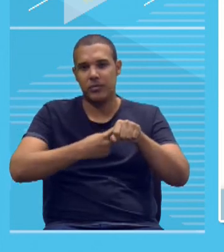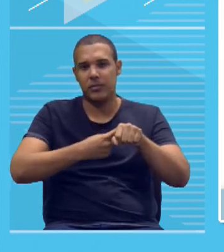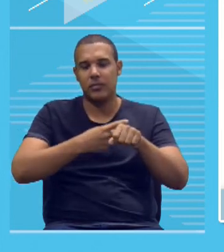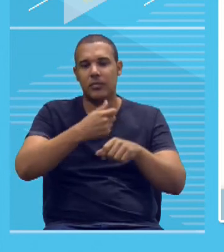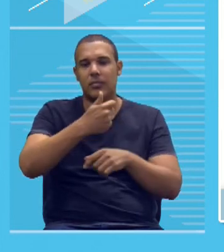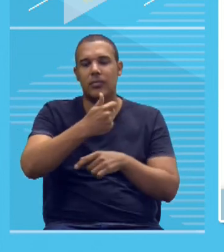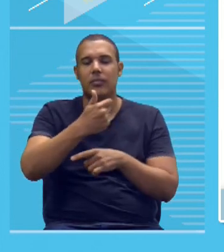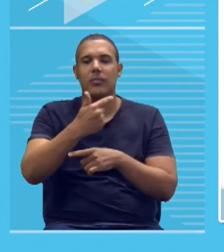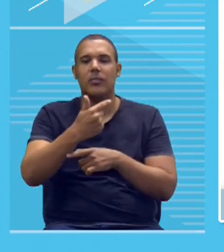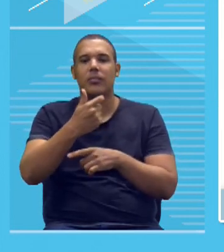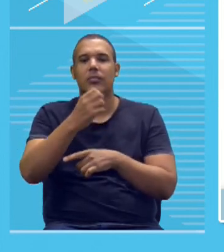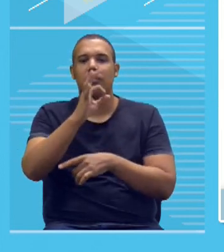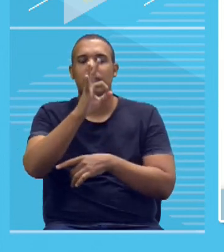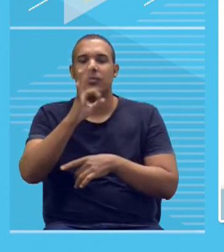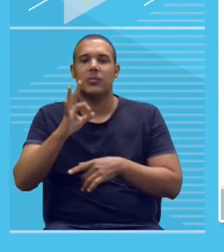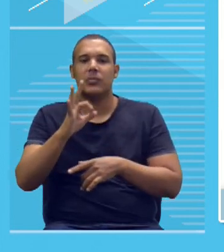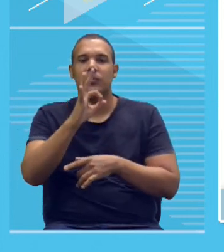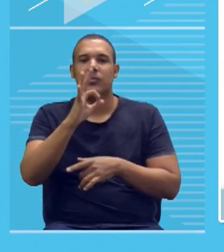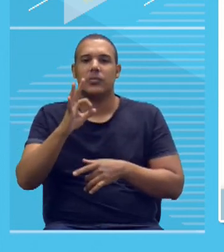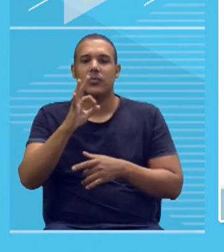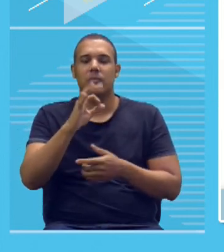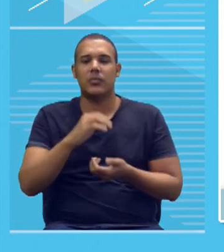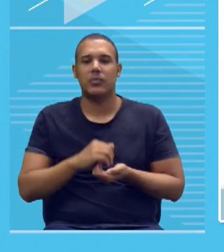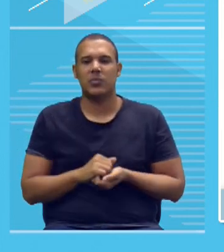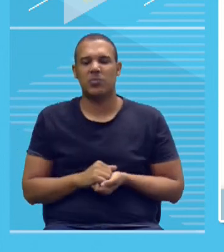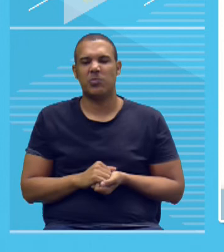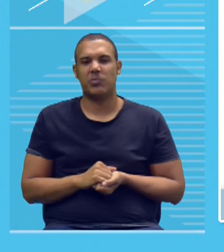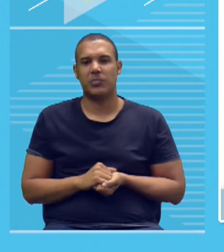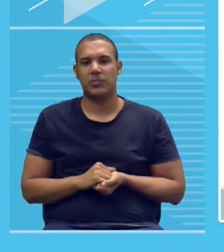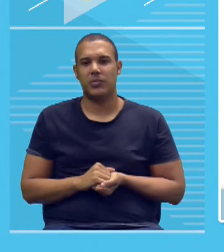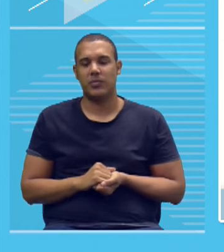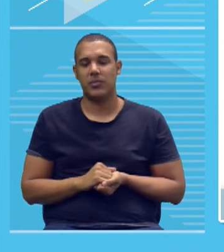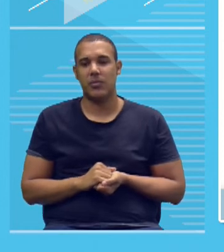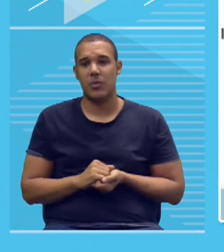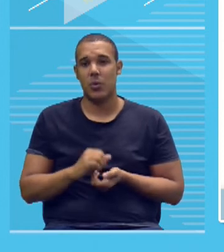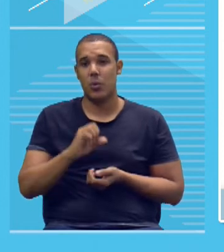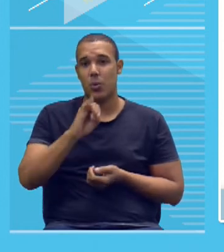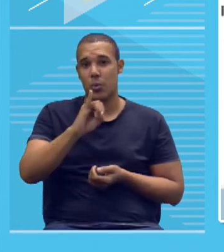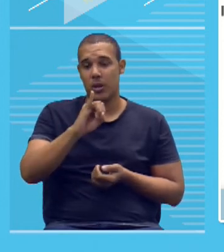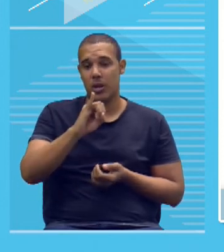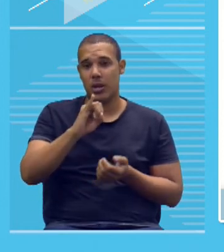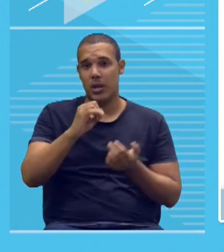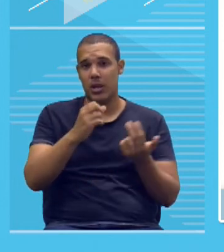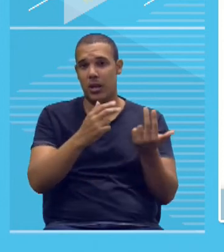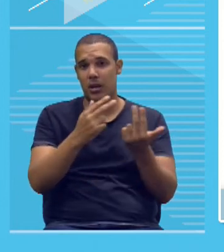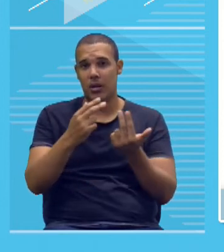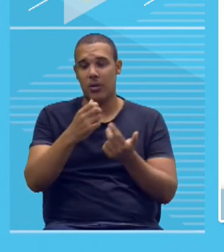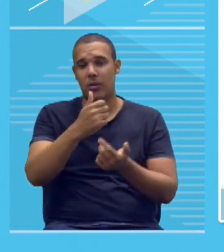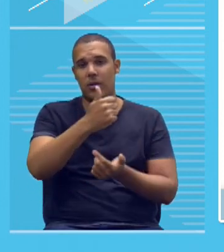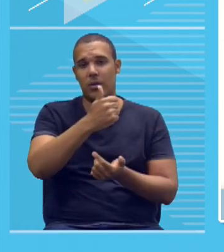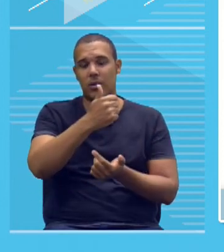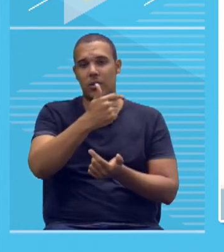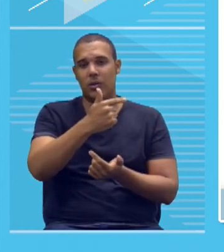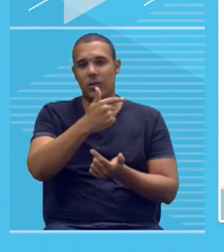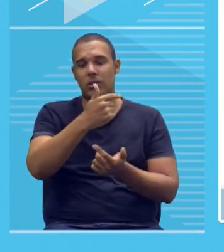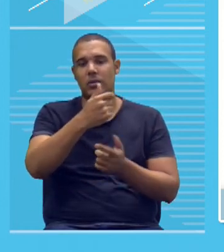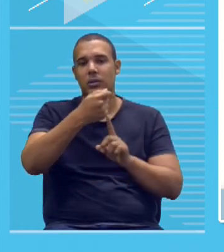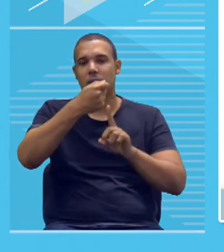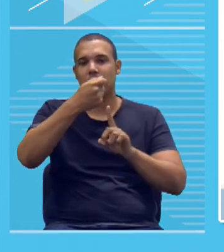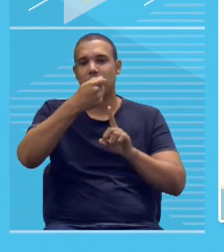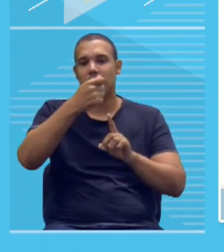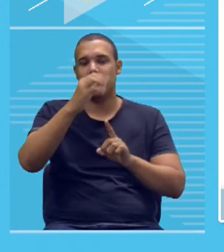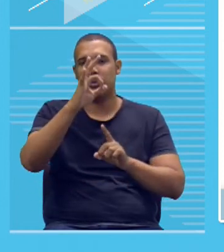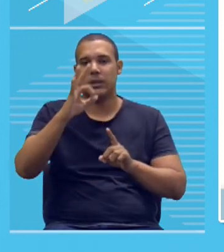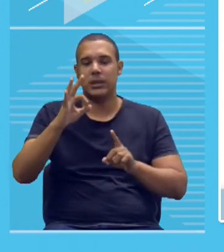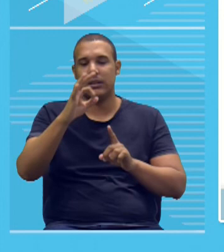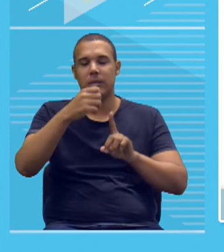por cento ele disse que o meu hehe é doze por cento ao mês